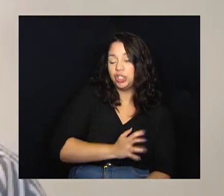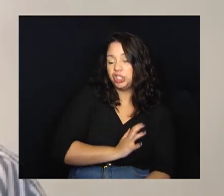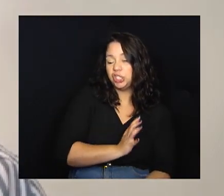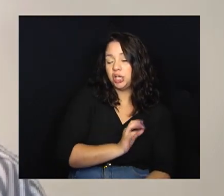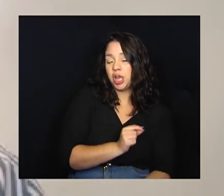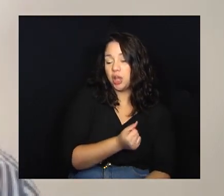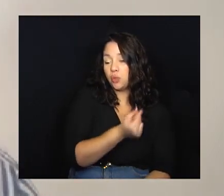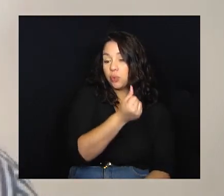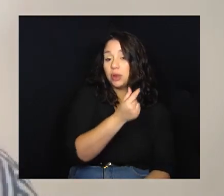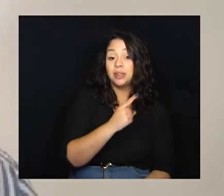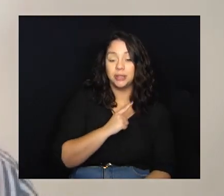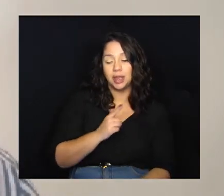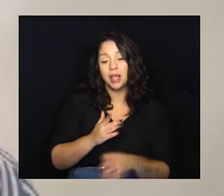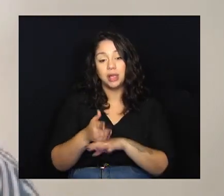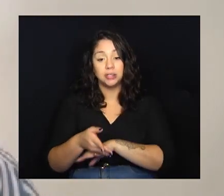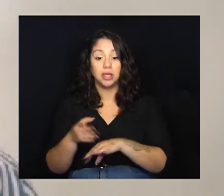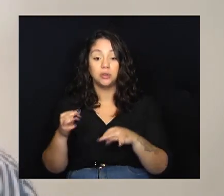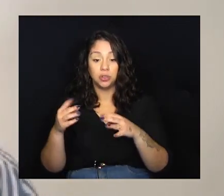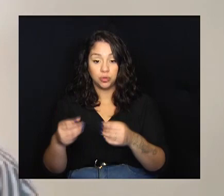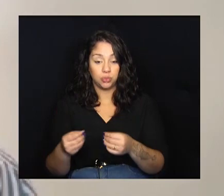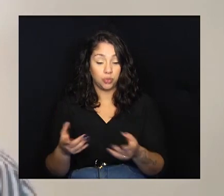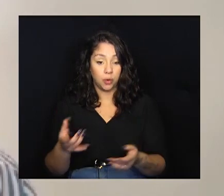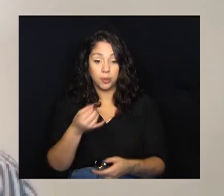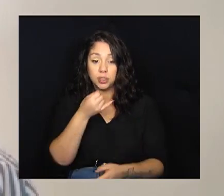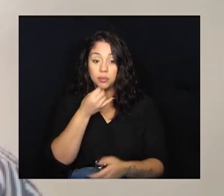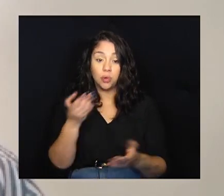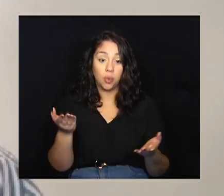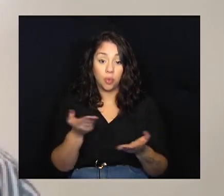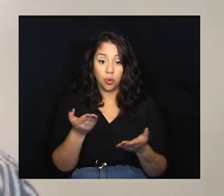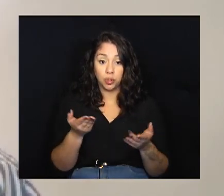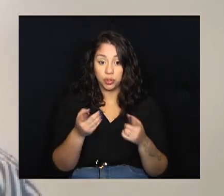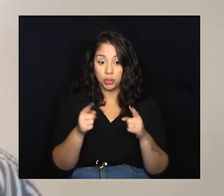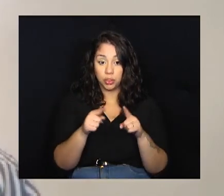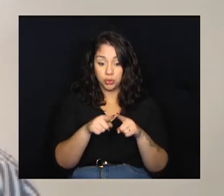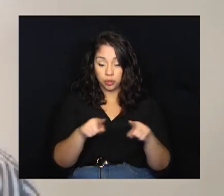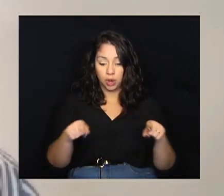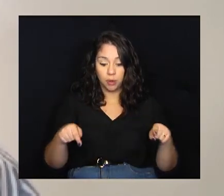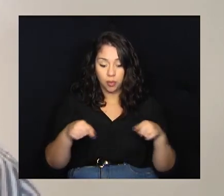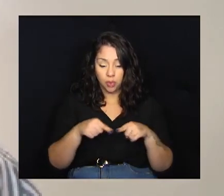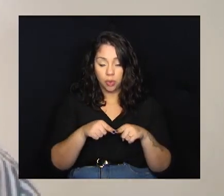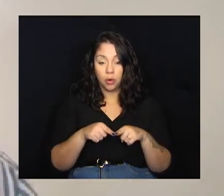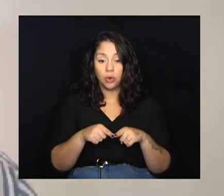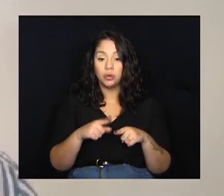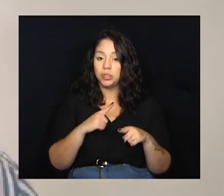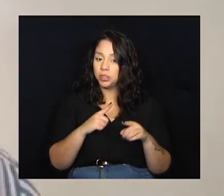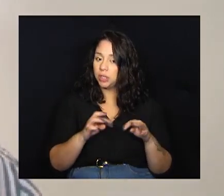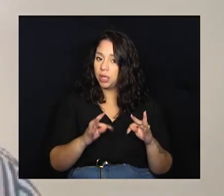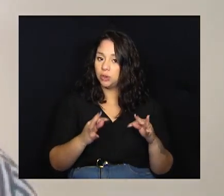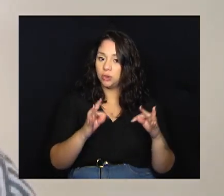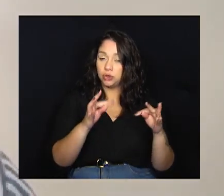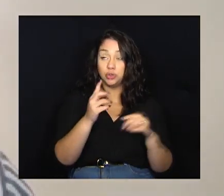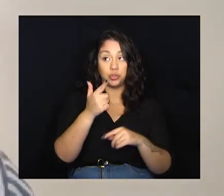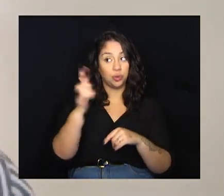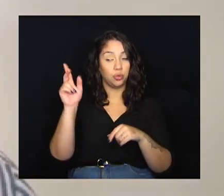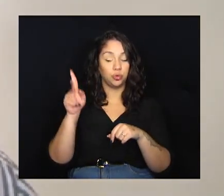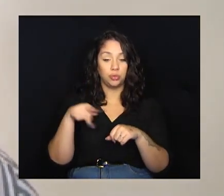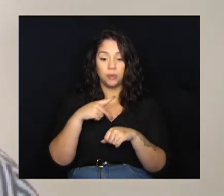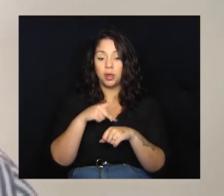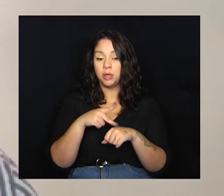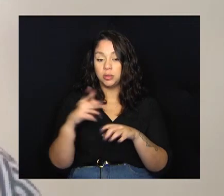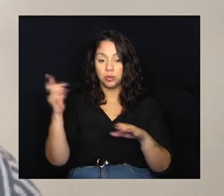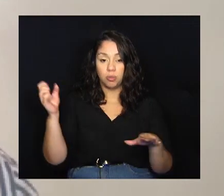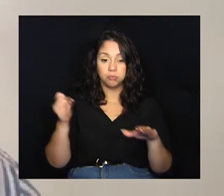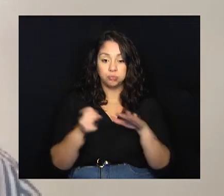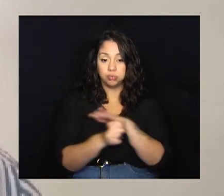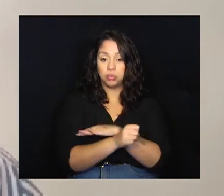através os nossos laboratórios de medicina reprodutiva no Brasil eles contam com tecnologia internacional inclusive muitos